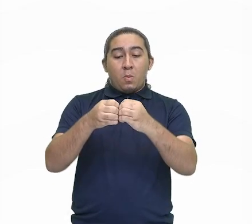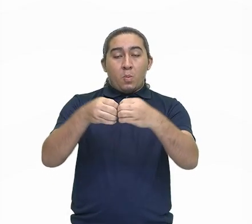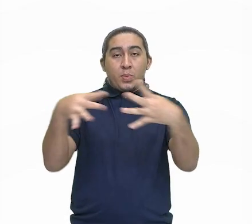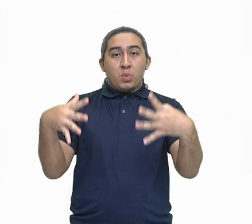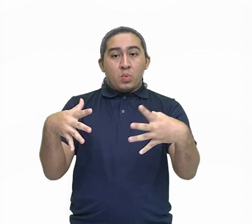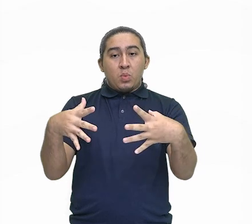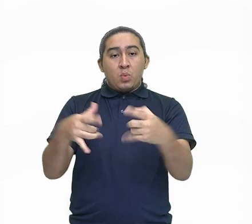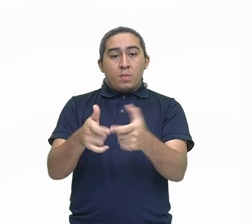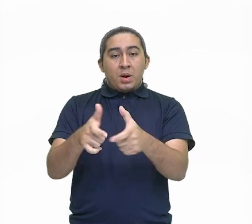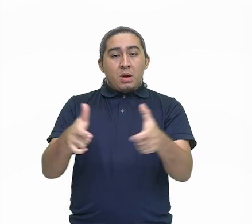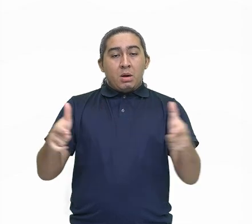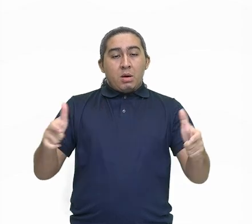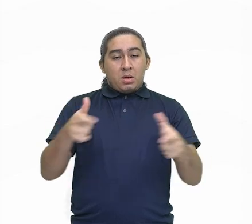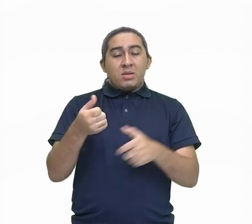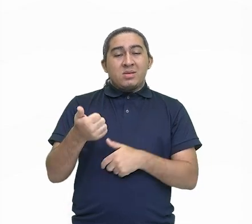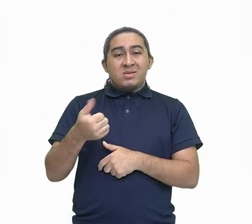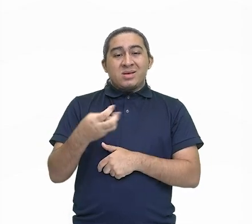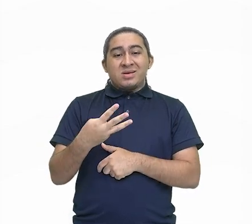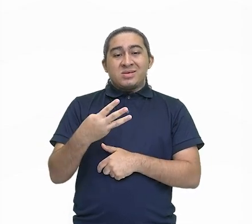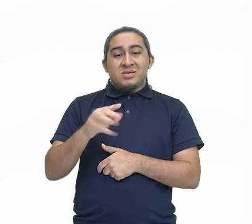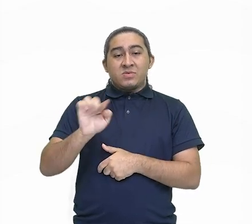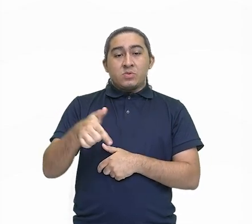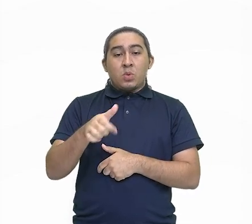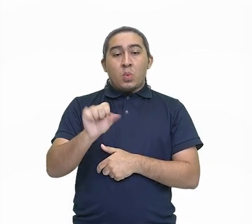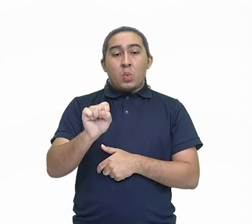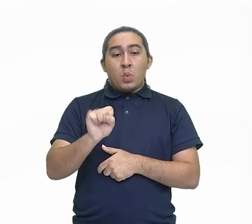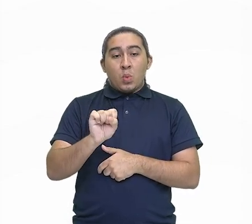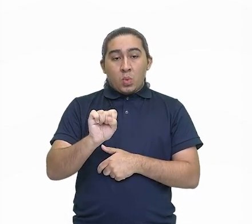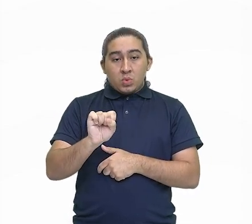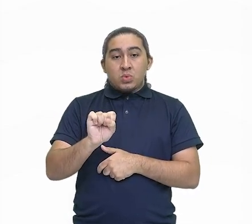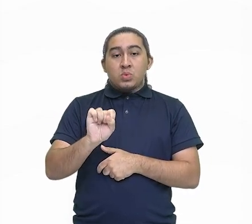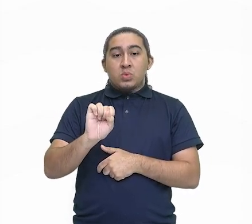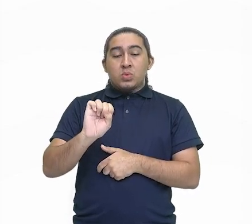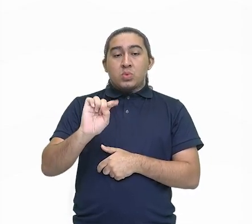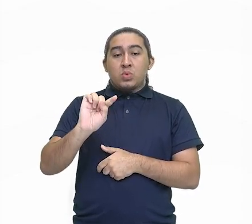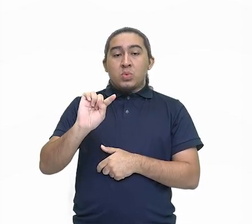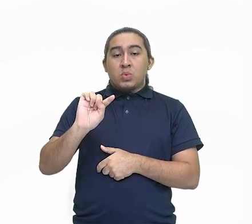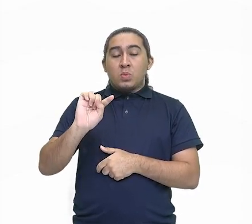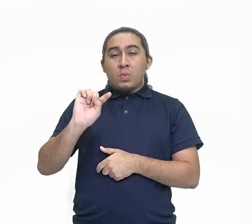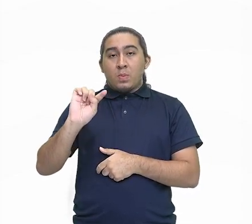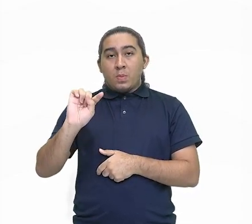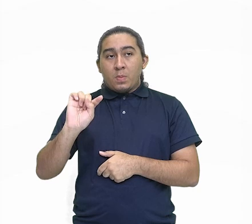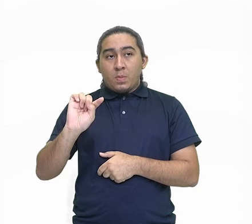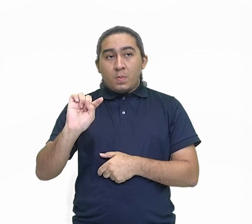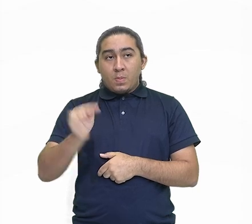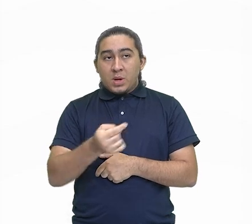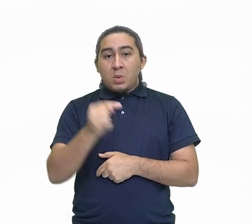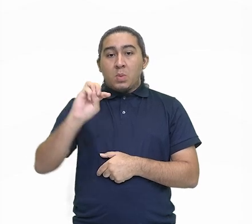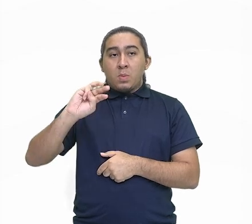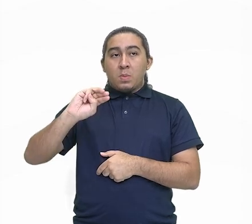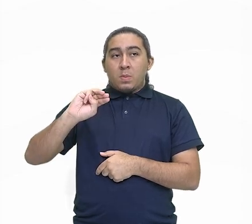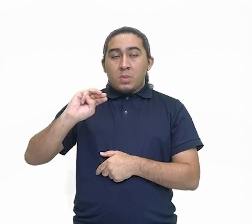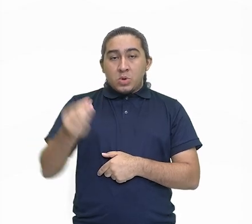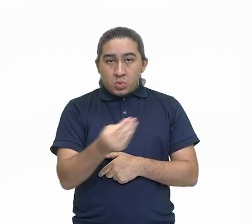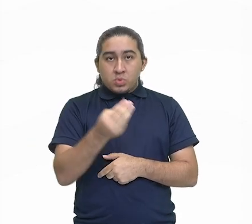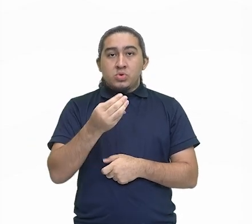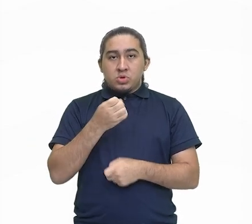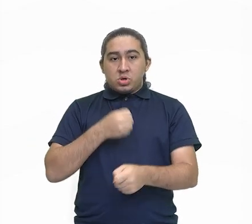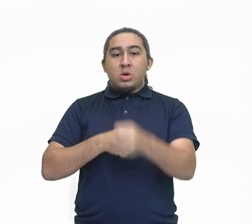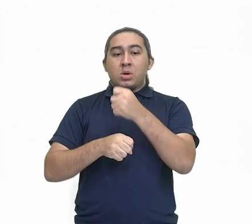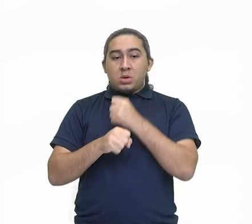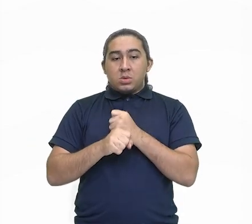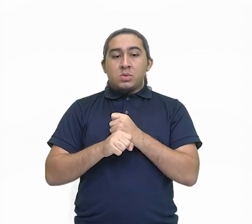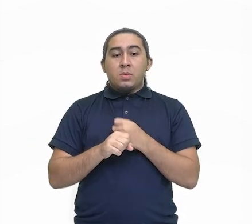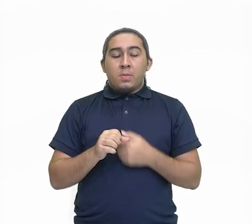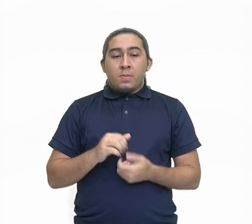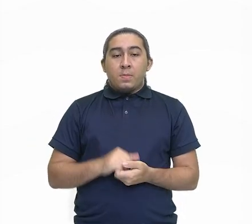há cerca de 13,8 mil milhões, né? Mil milhões aí de anos, né? E